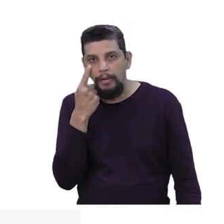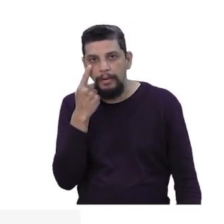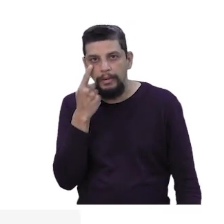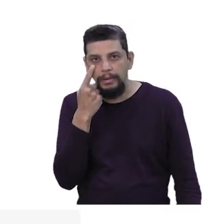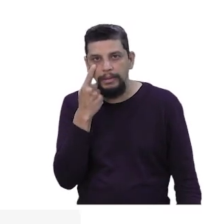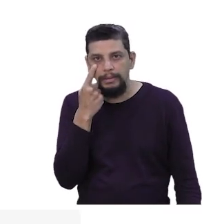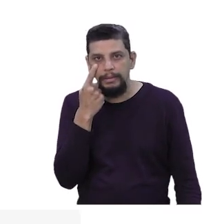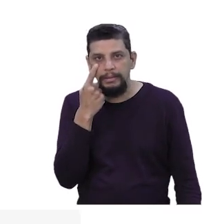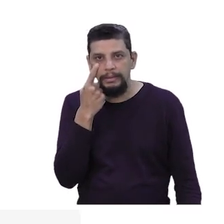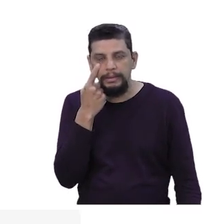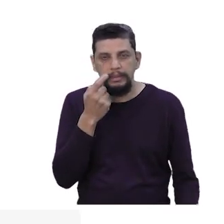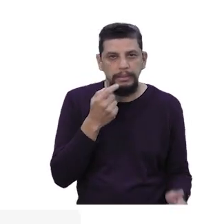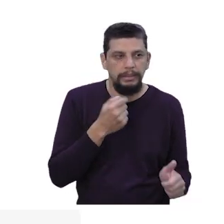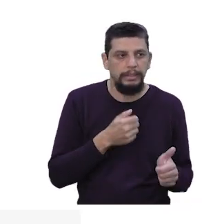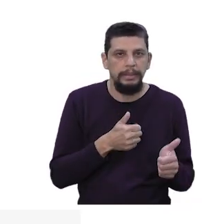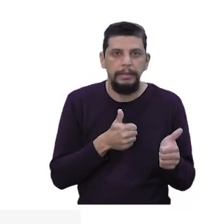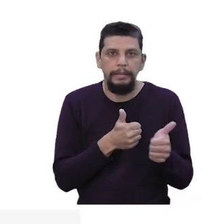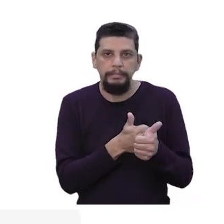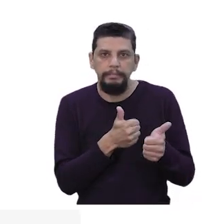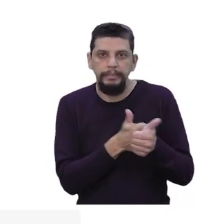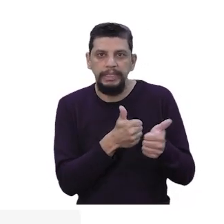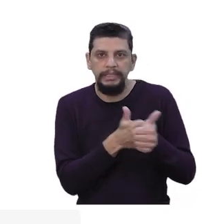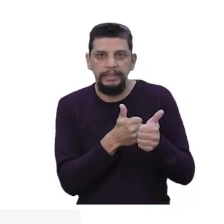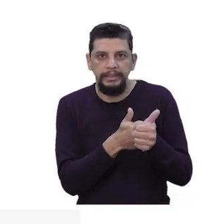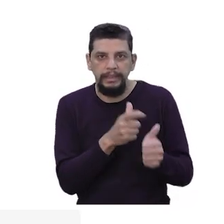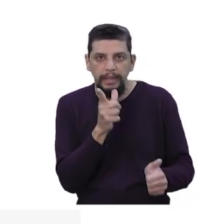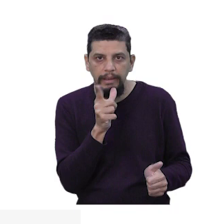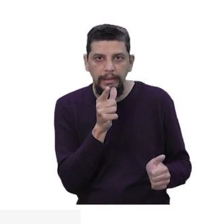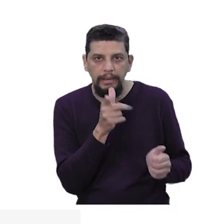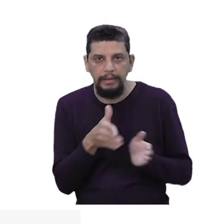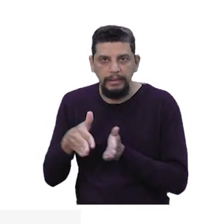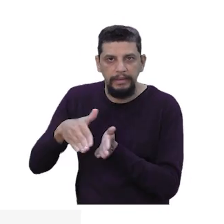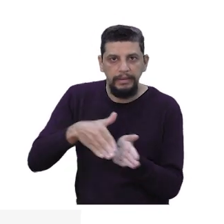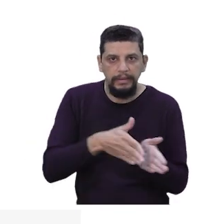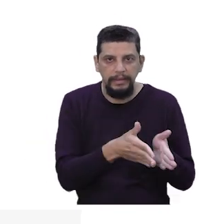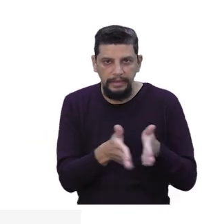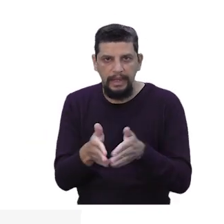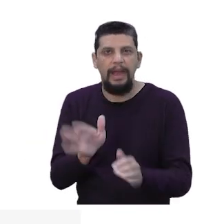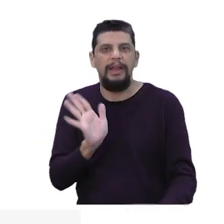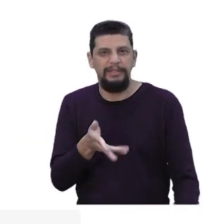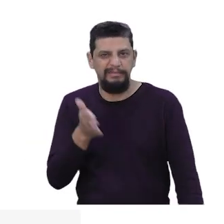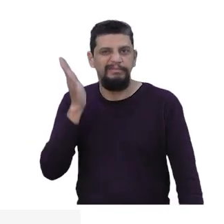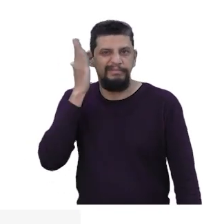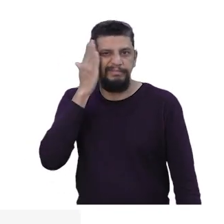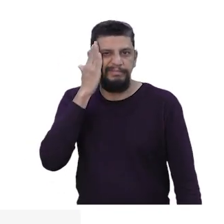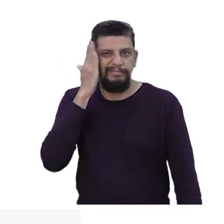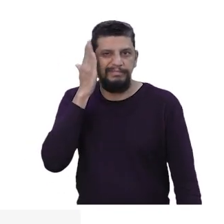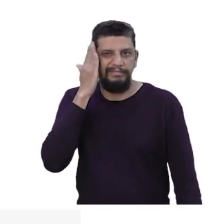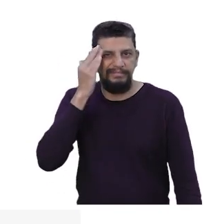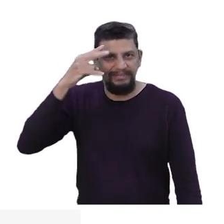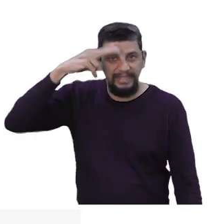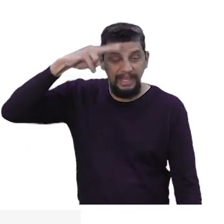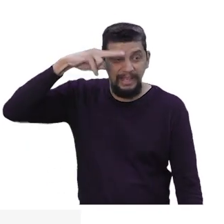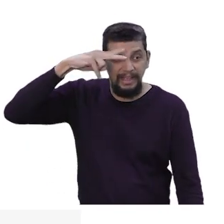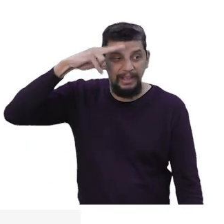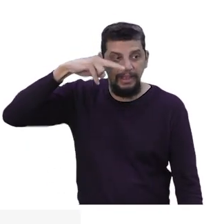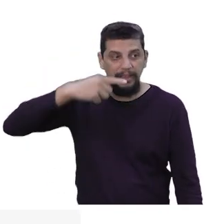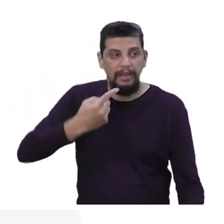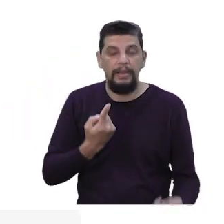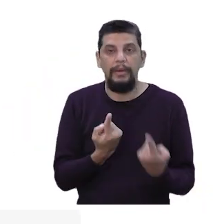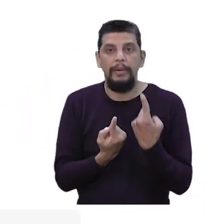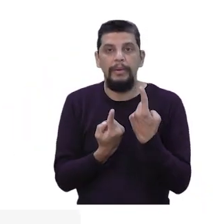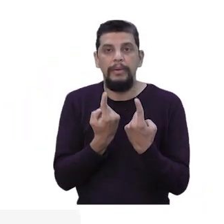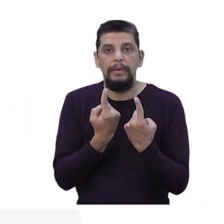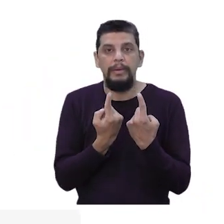bem. Perto de um rio. Eu acho que eu já vi essa história aí, hein? Vou abrir mais